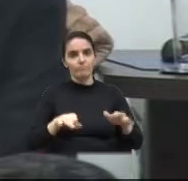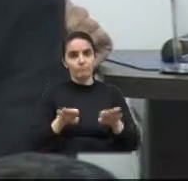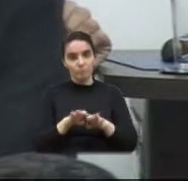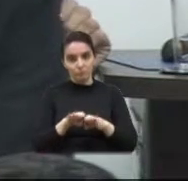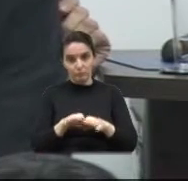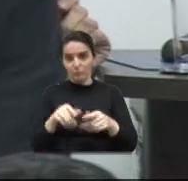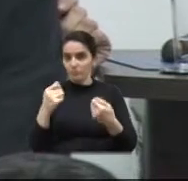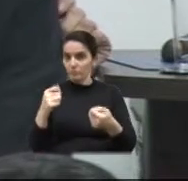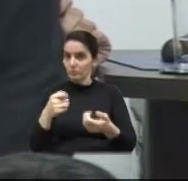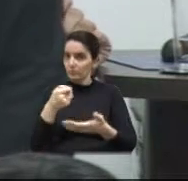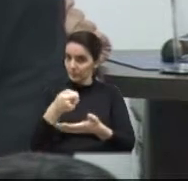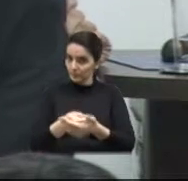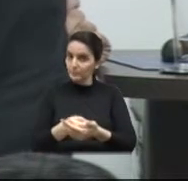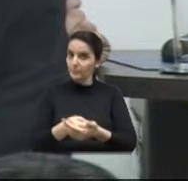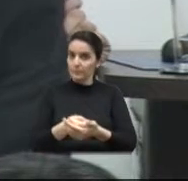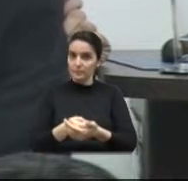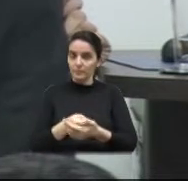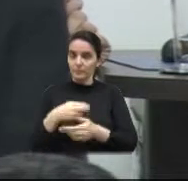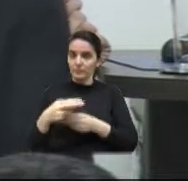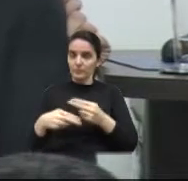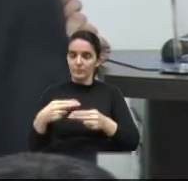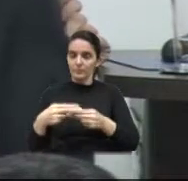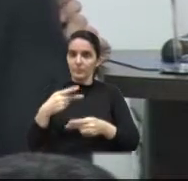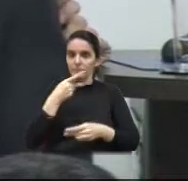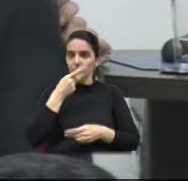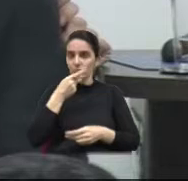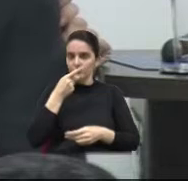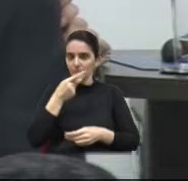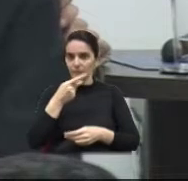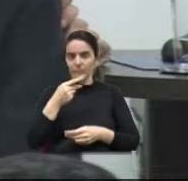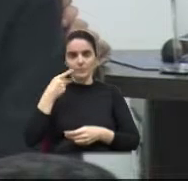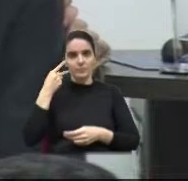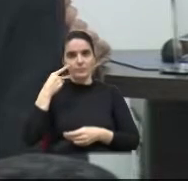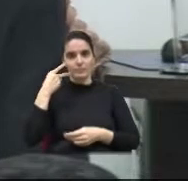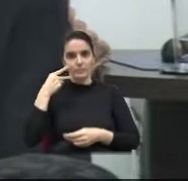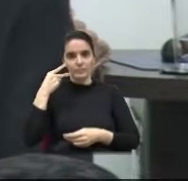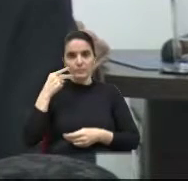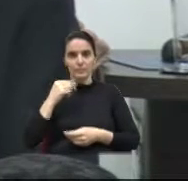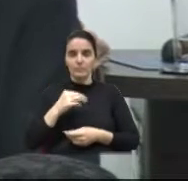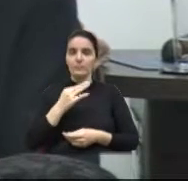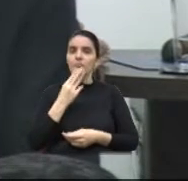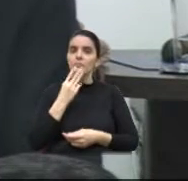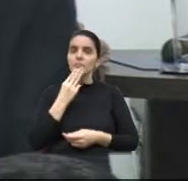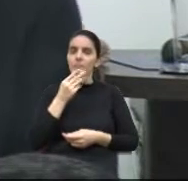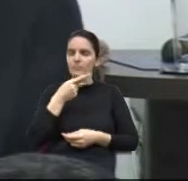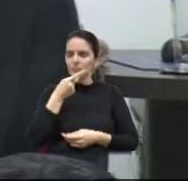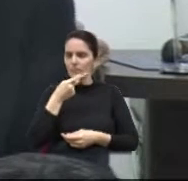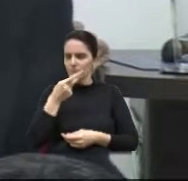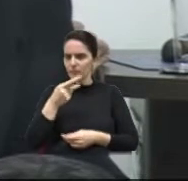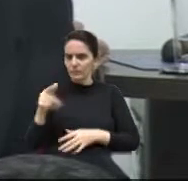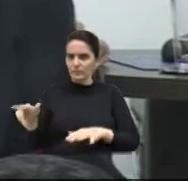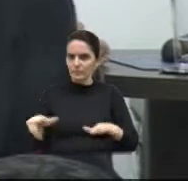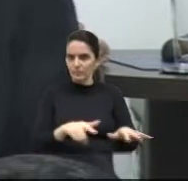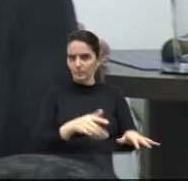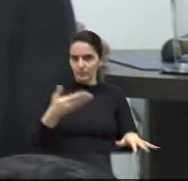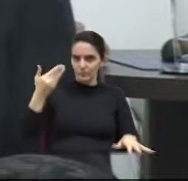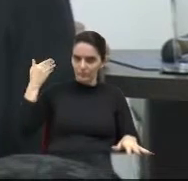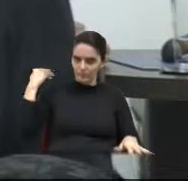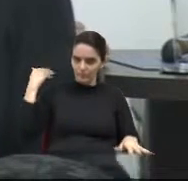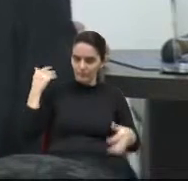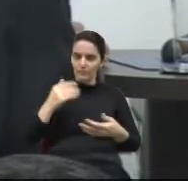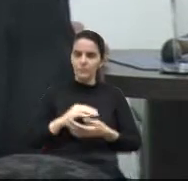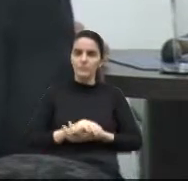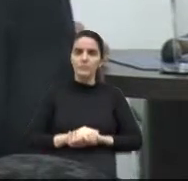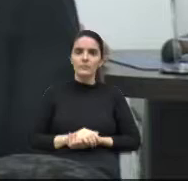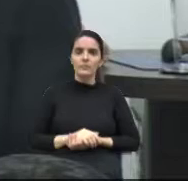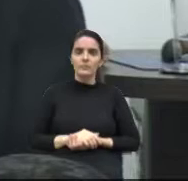custos. Quero dizer aos nobres vereadores que, como relatei semana passada,